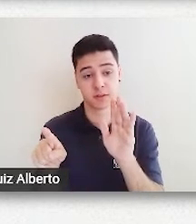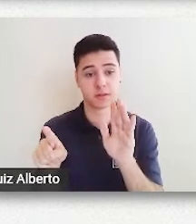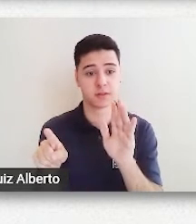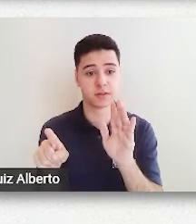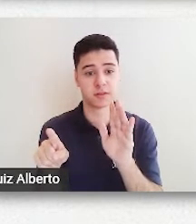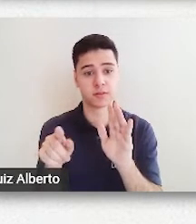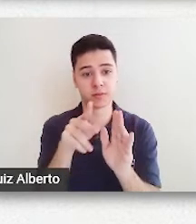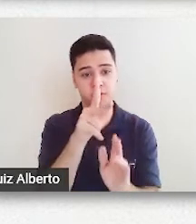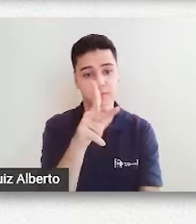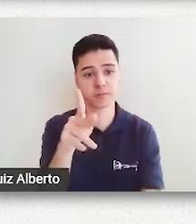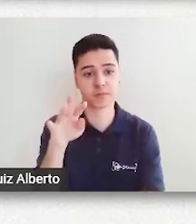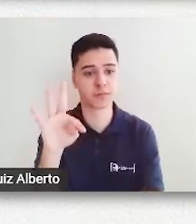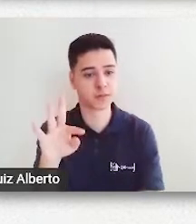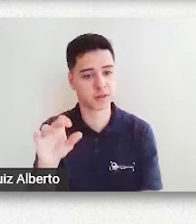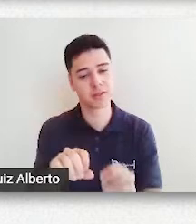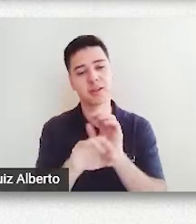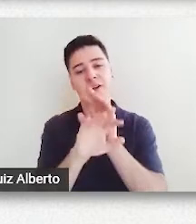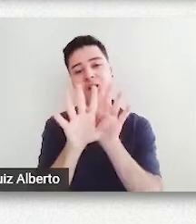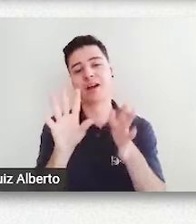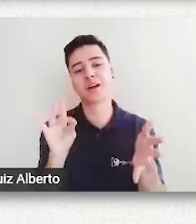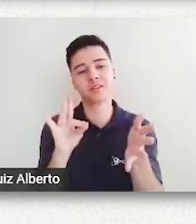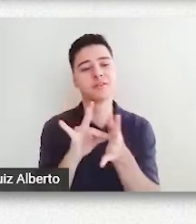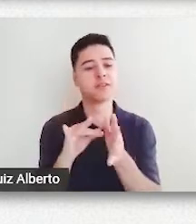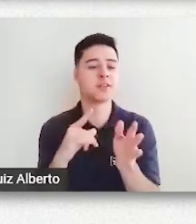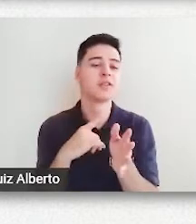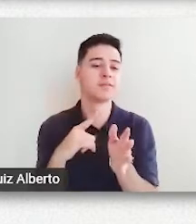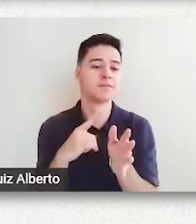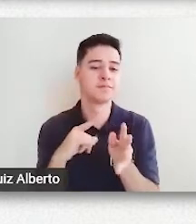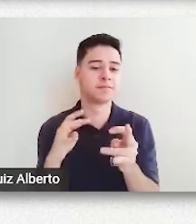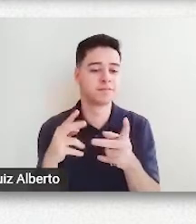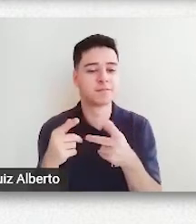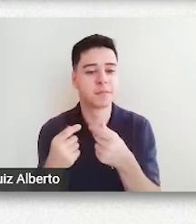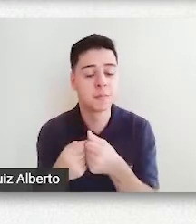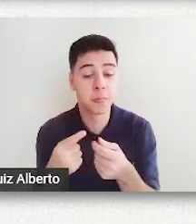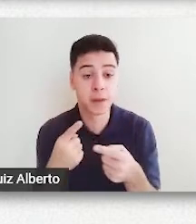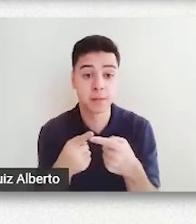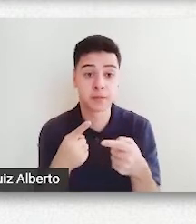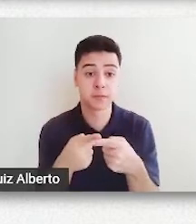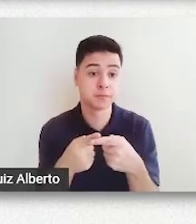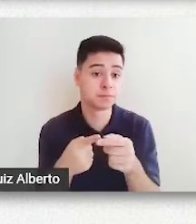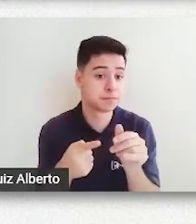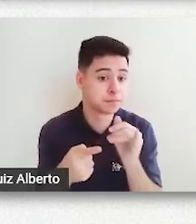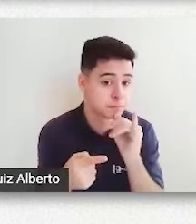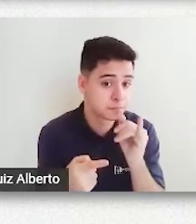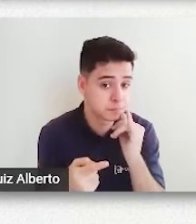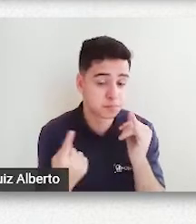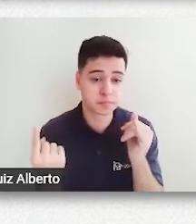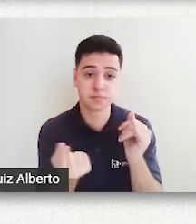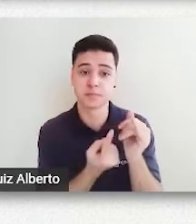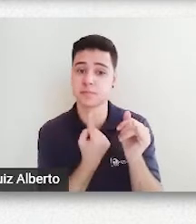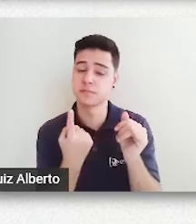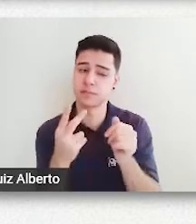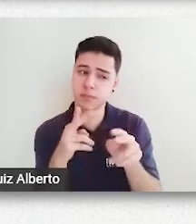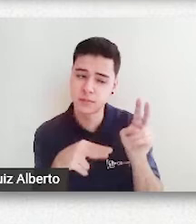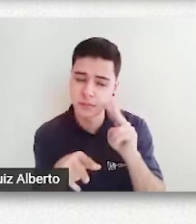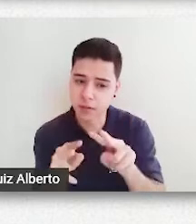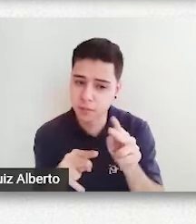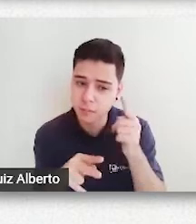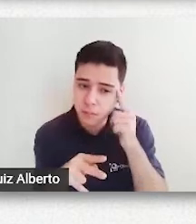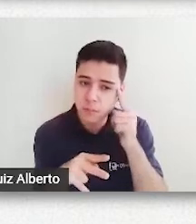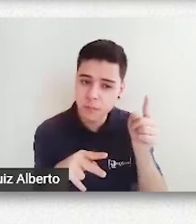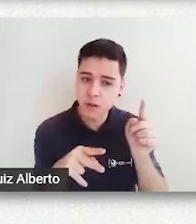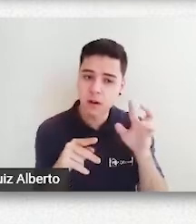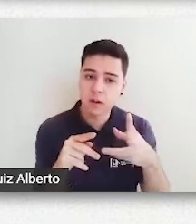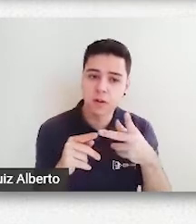uma apresentação, claro, né, gente? Um PowerPoint, porque para conduzir meu pensamento, né, para trazer um